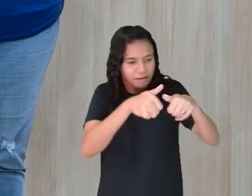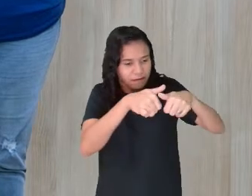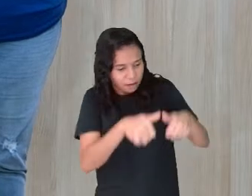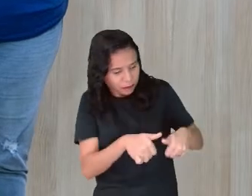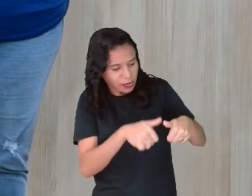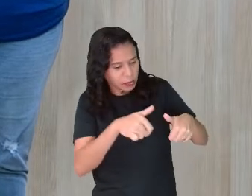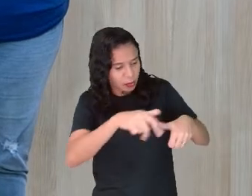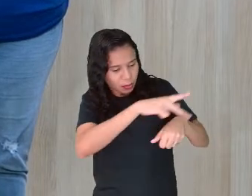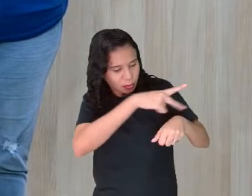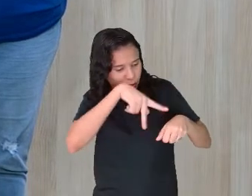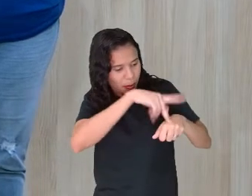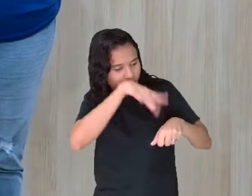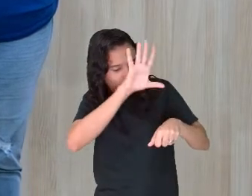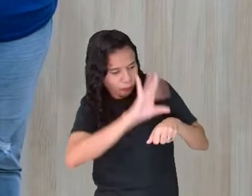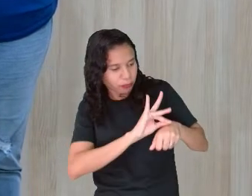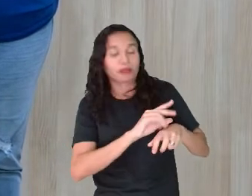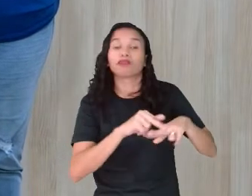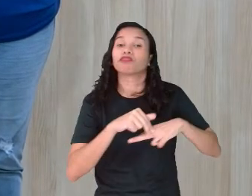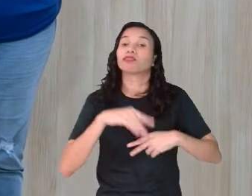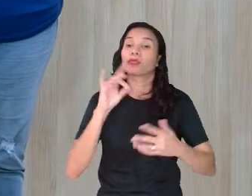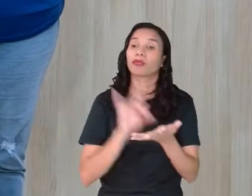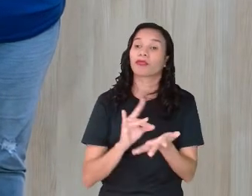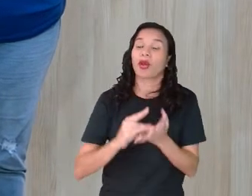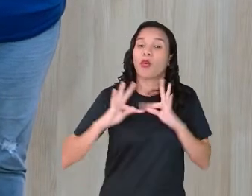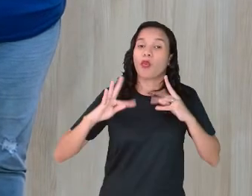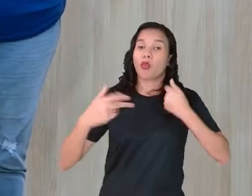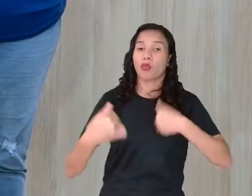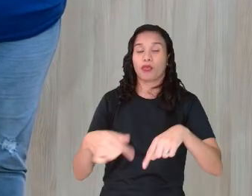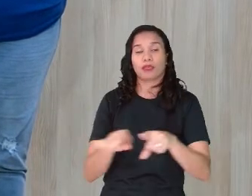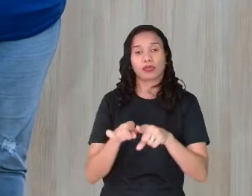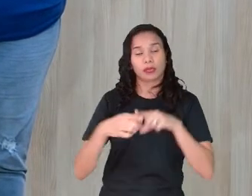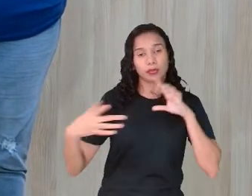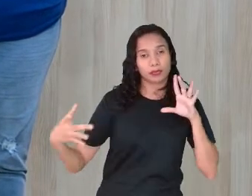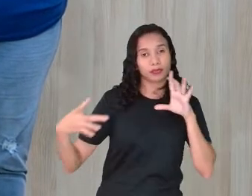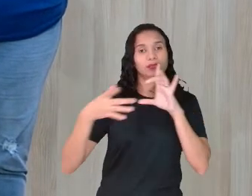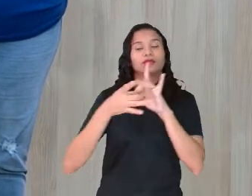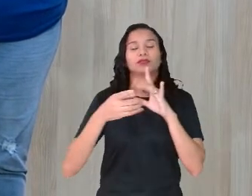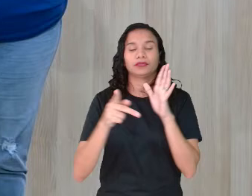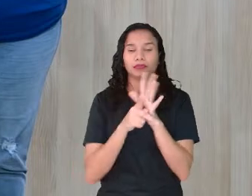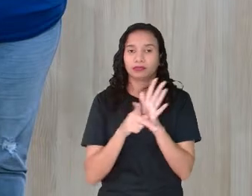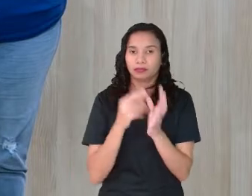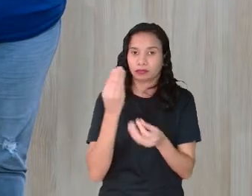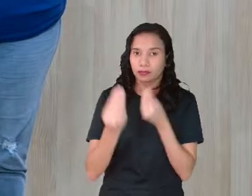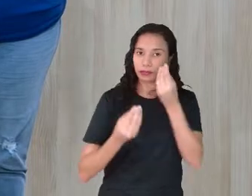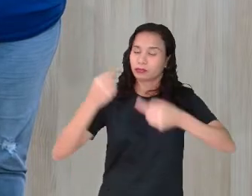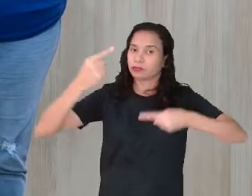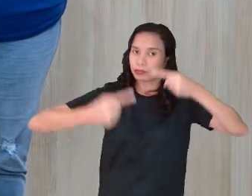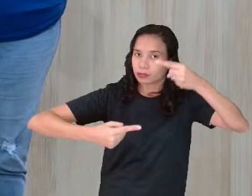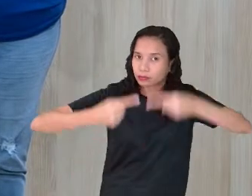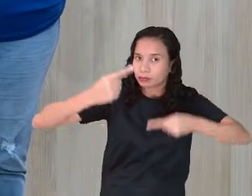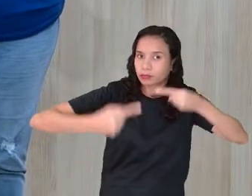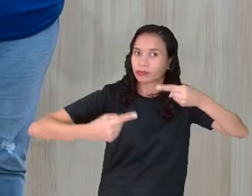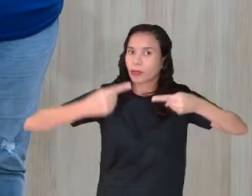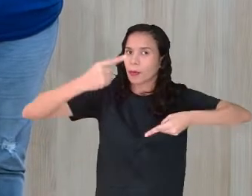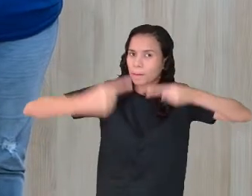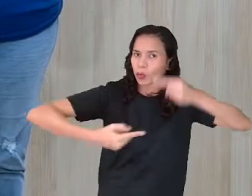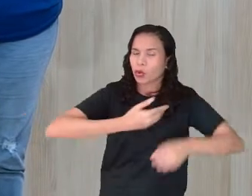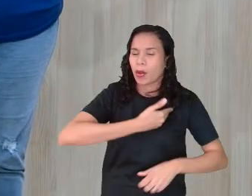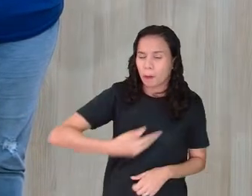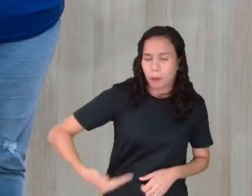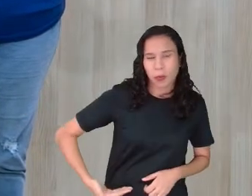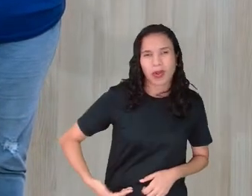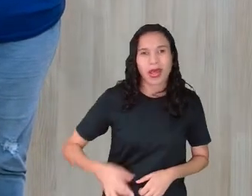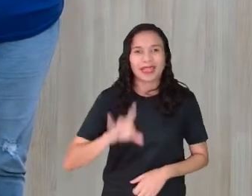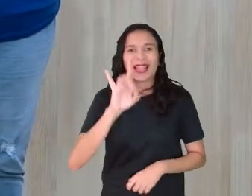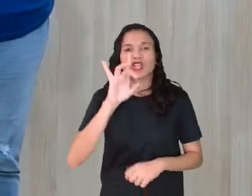fixar no seu país, né? Então, isso tudo também faz parte da questão política. Isso não é só as indústrias, né, que